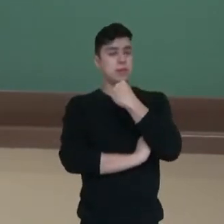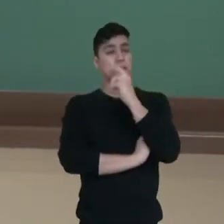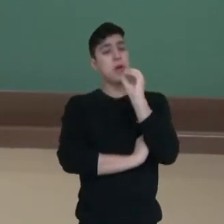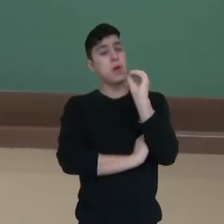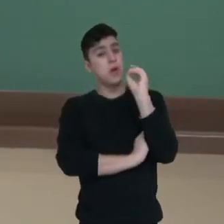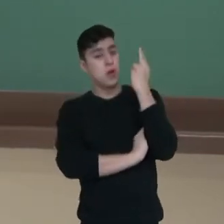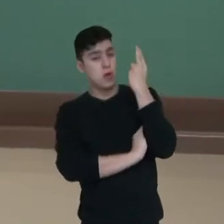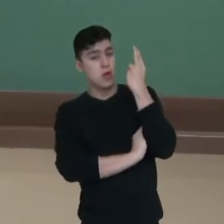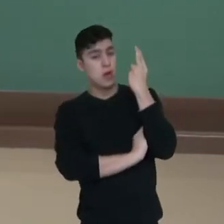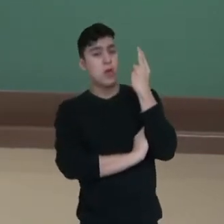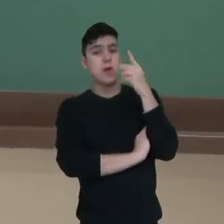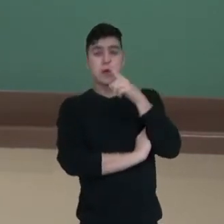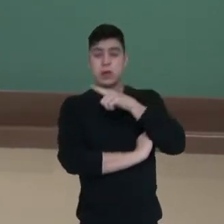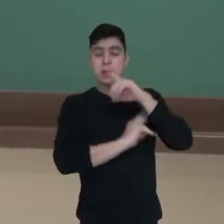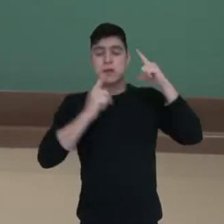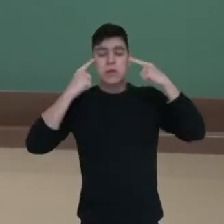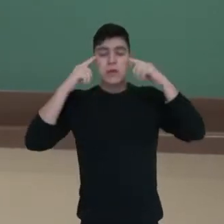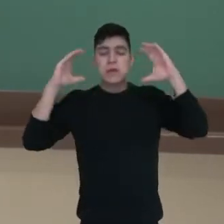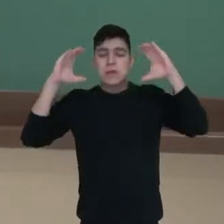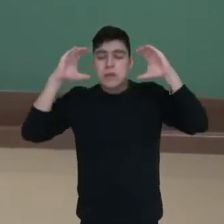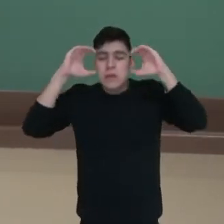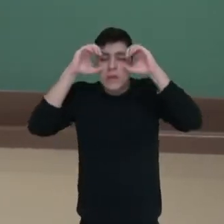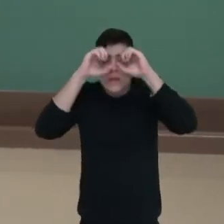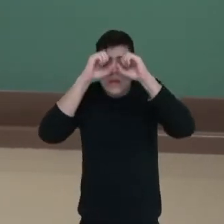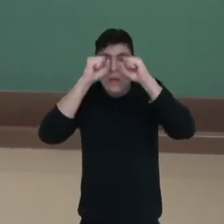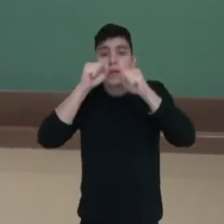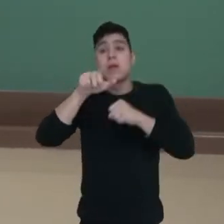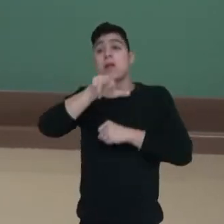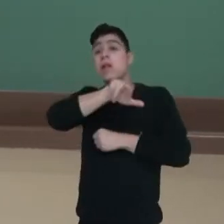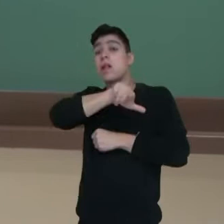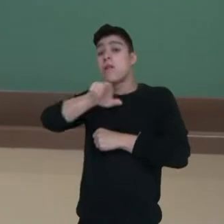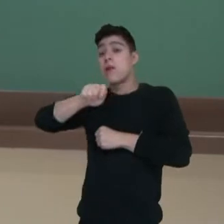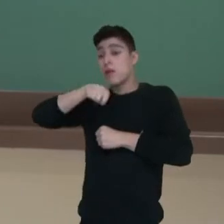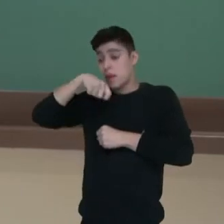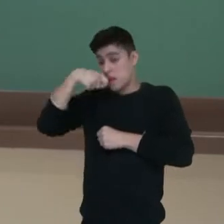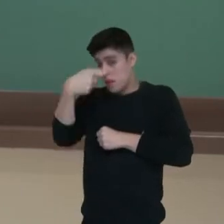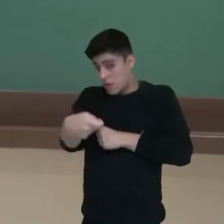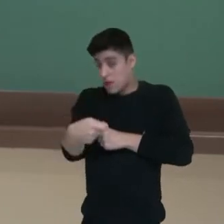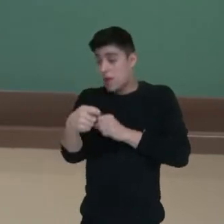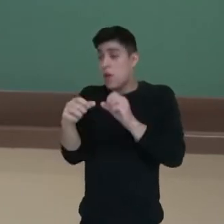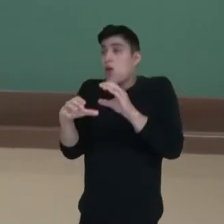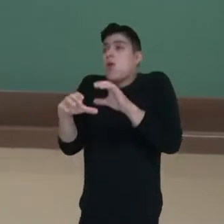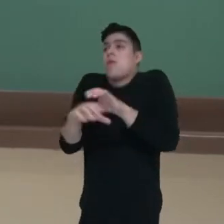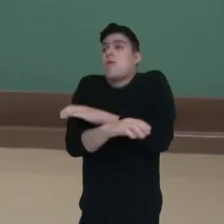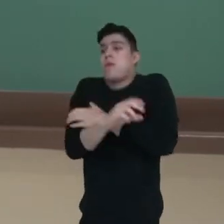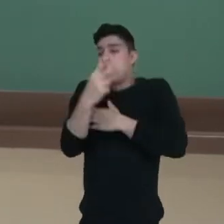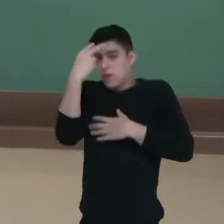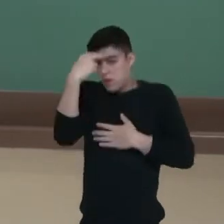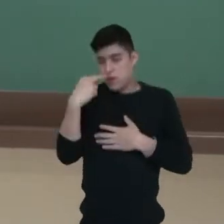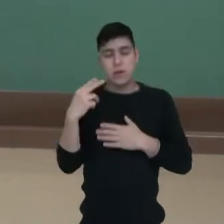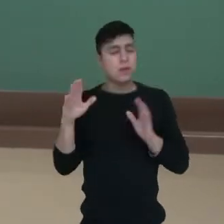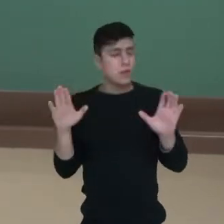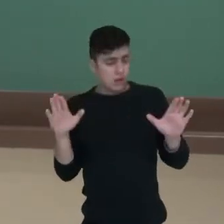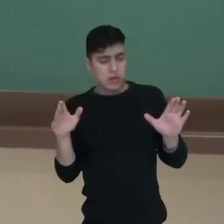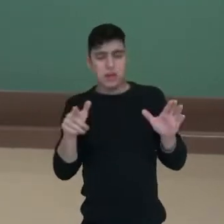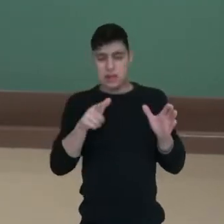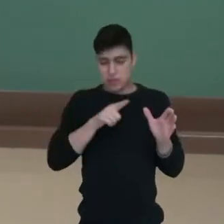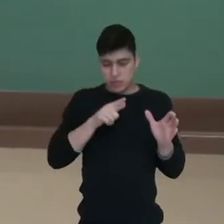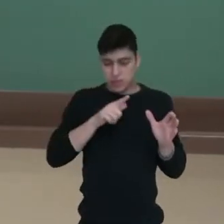ou deficientes visuais. Então, não é exclusivo eu totalmente cego.